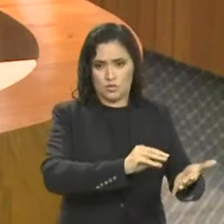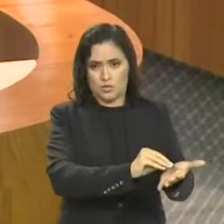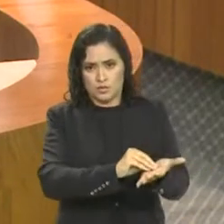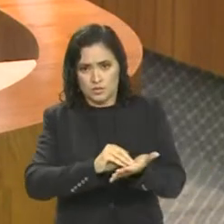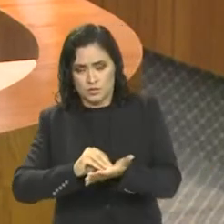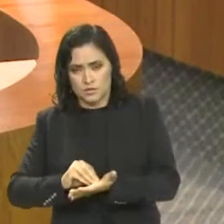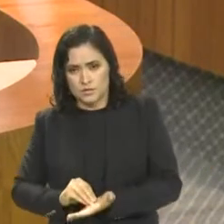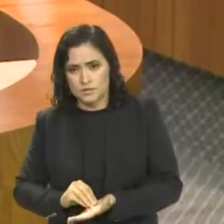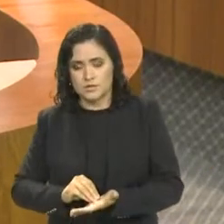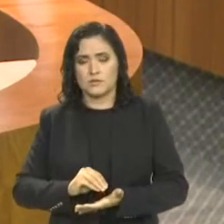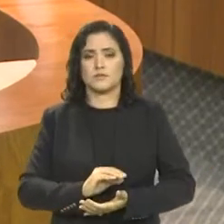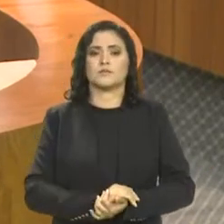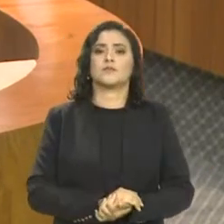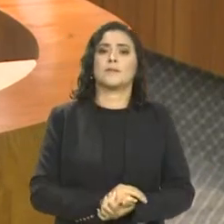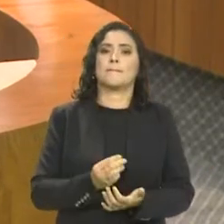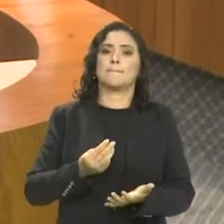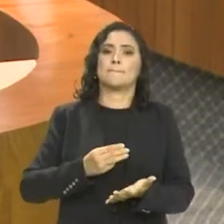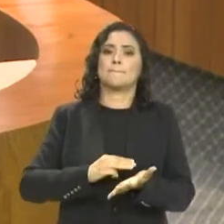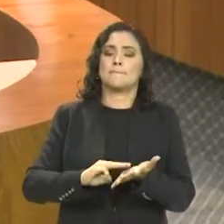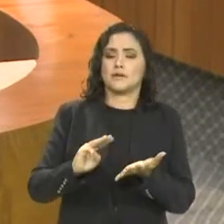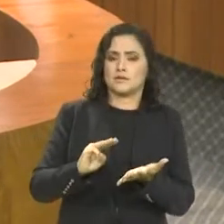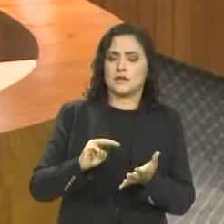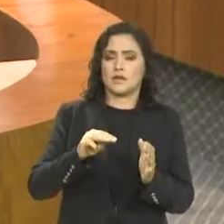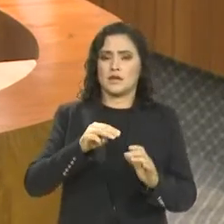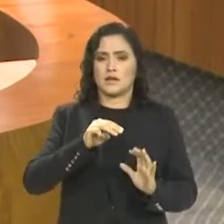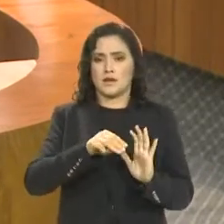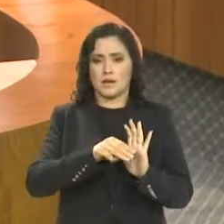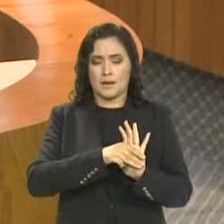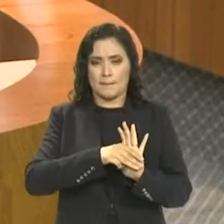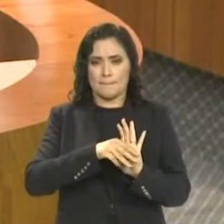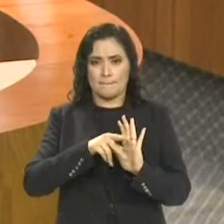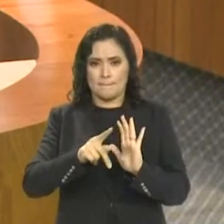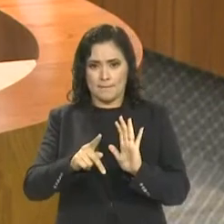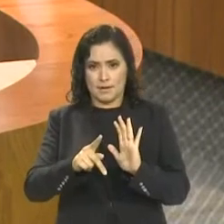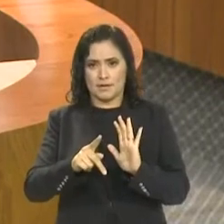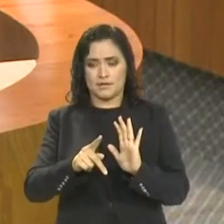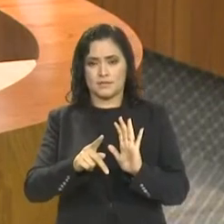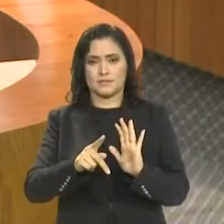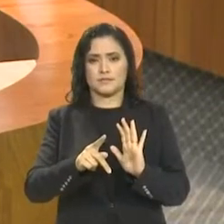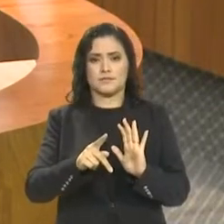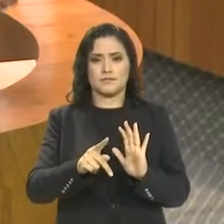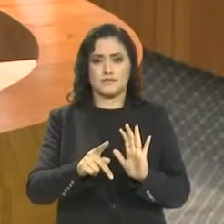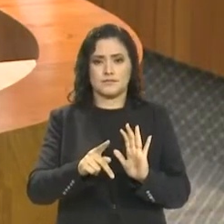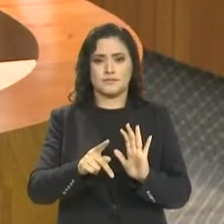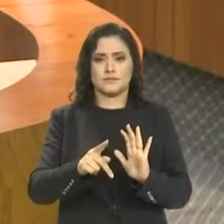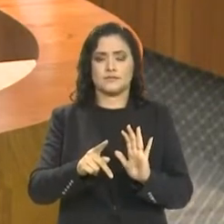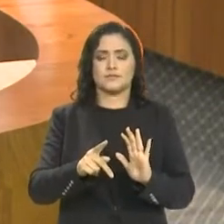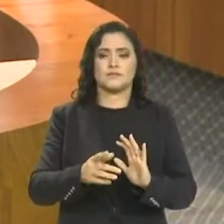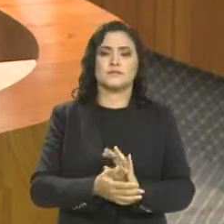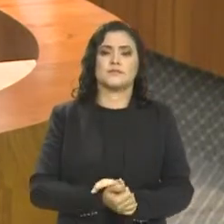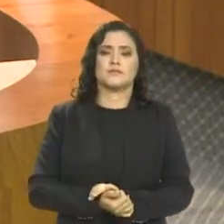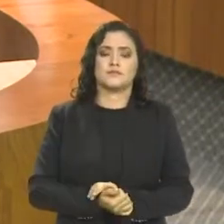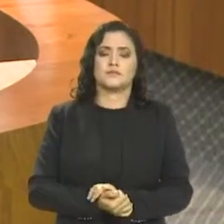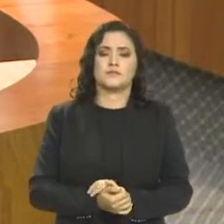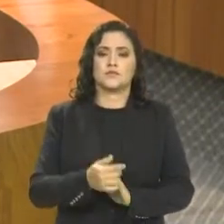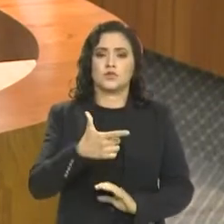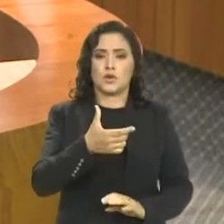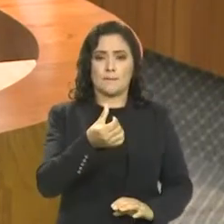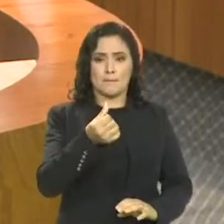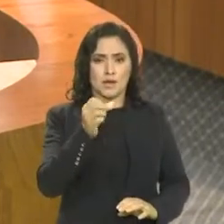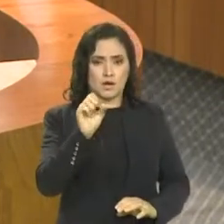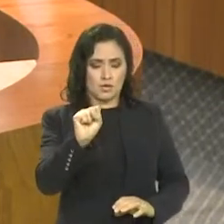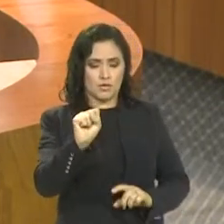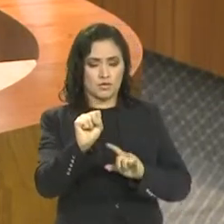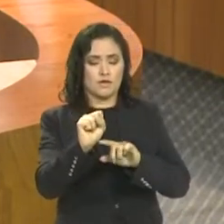de uma mensagem, a medida provisória número 168. E o que que essa medida provisória faz? Essa medida